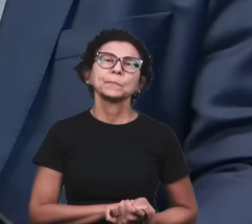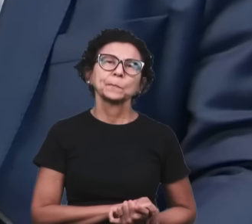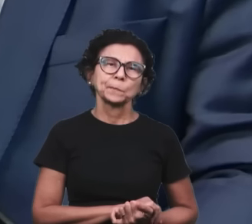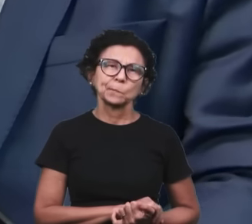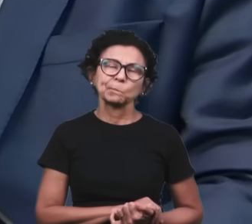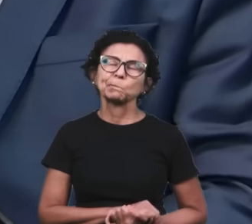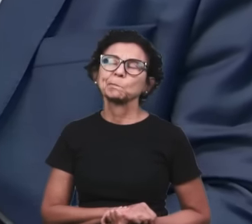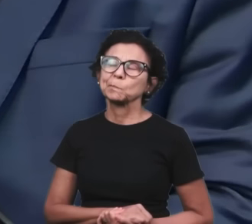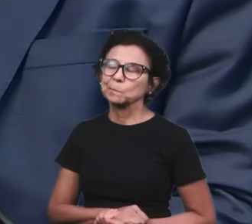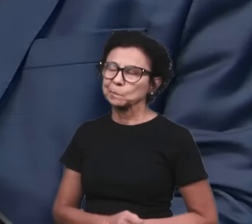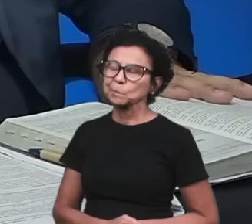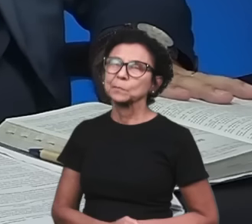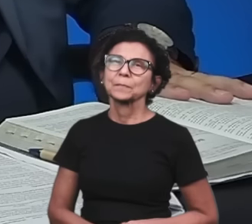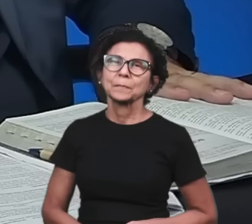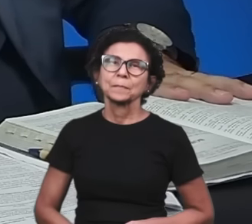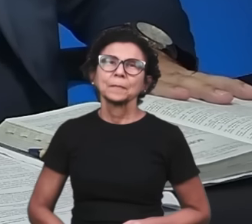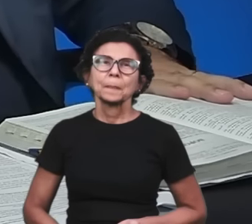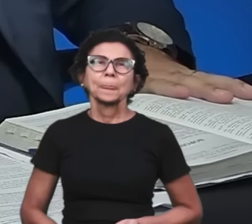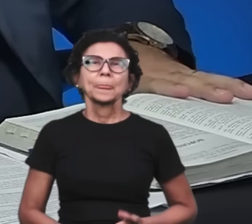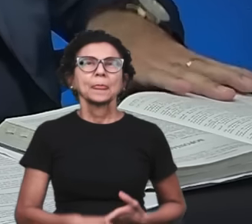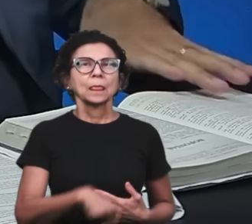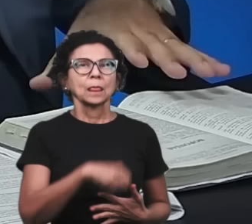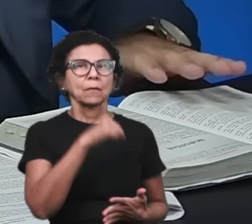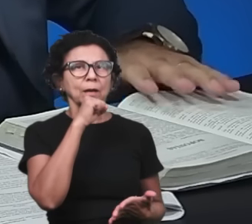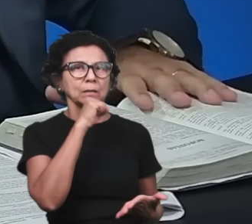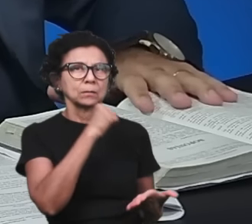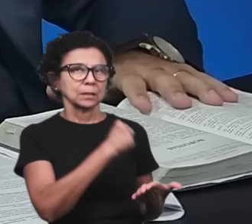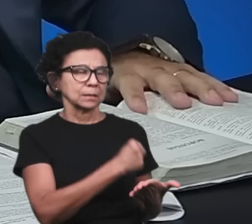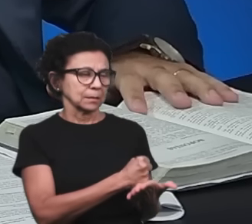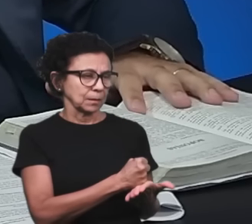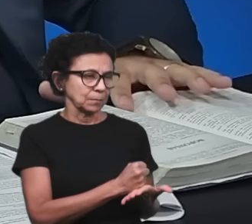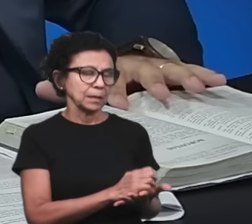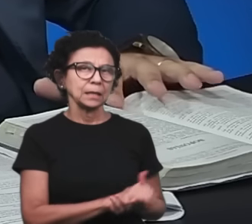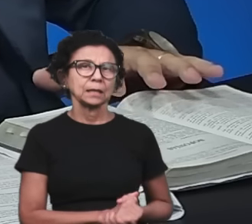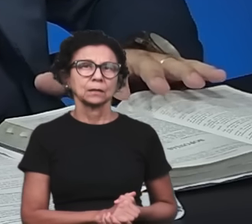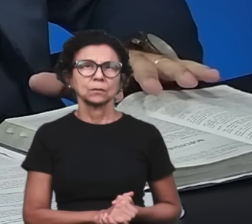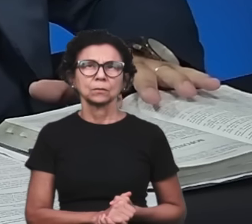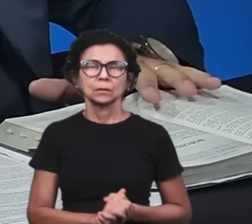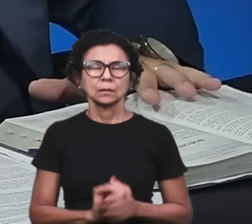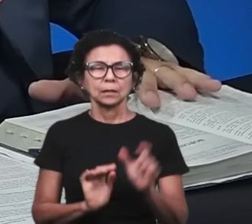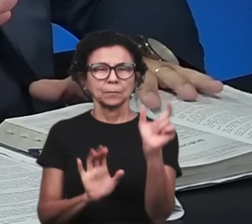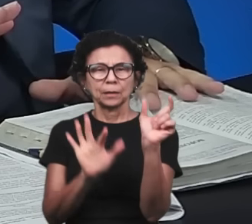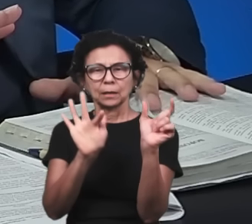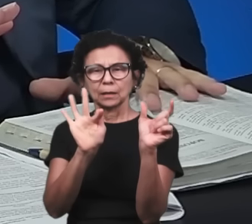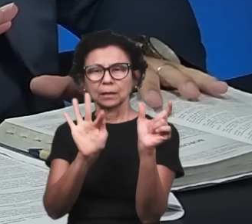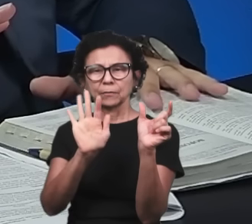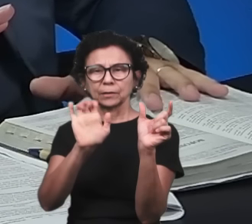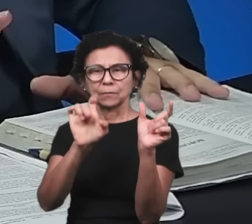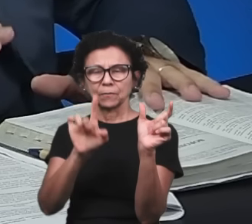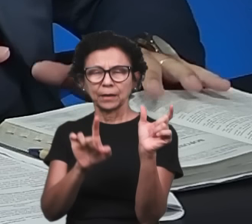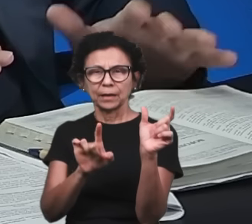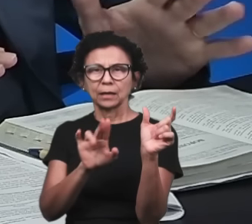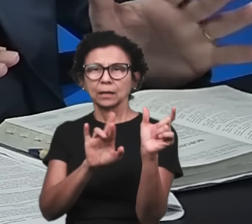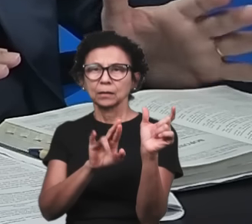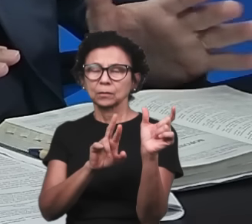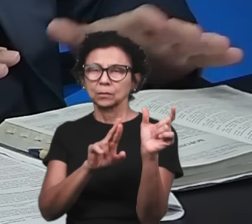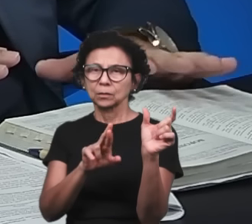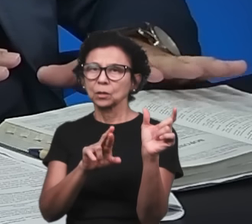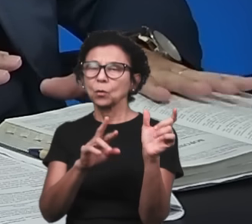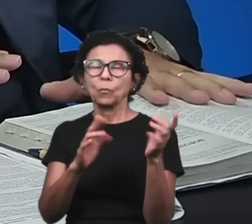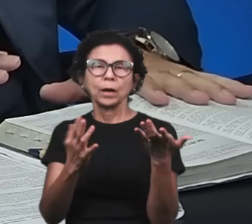viverá pela fé. E no Velho Testamento não é comum a palavra fé. Ela aparece 2 vezes no Velho Testamento,